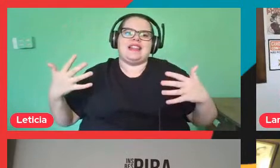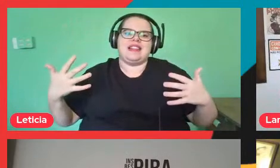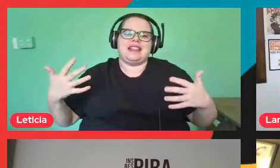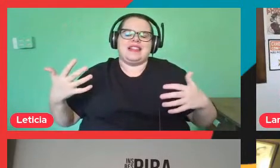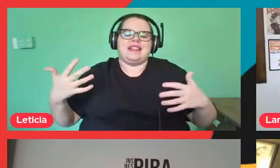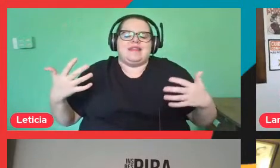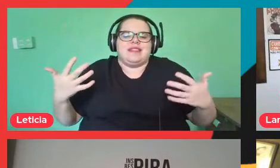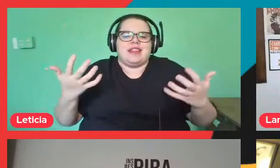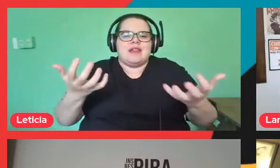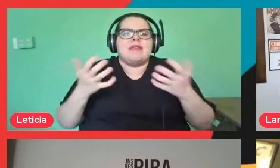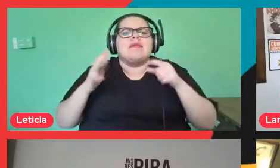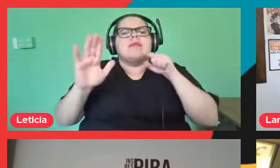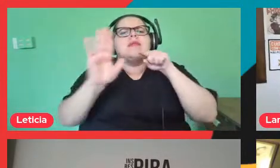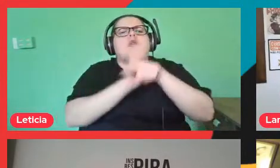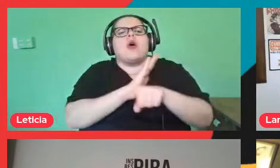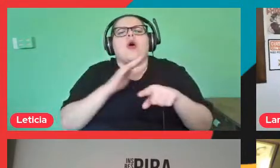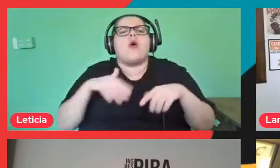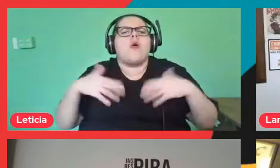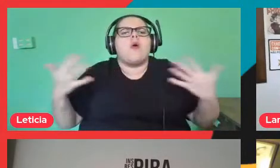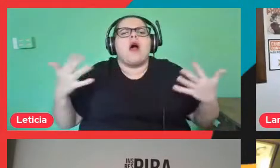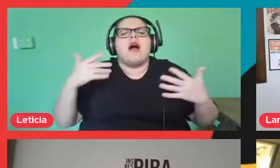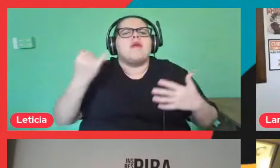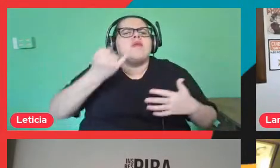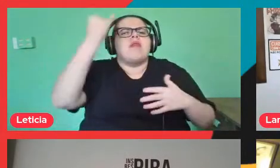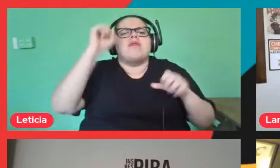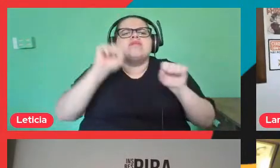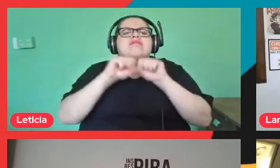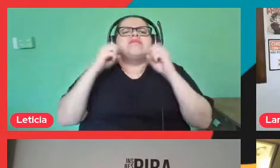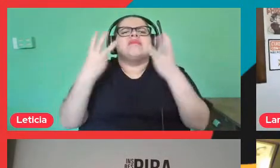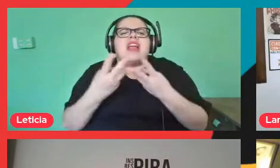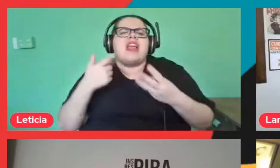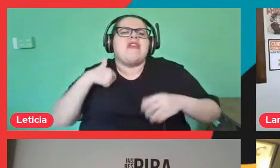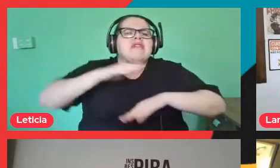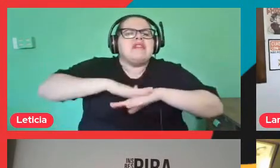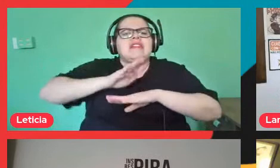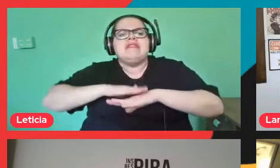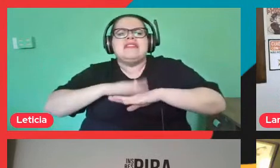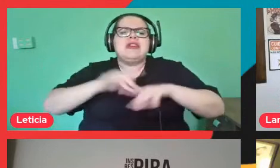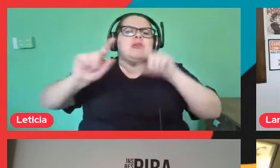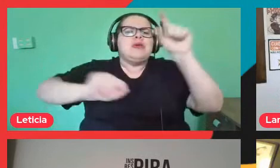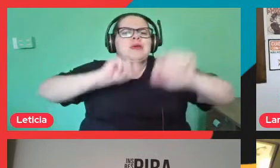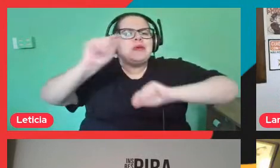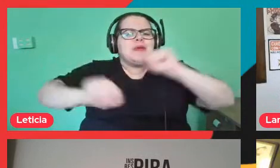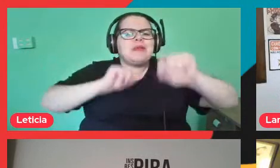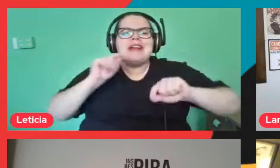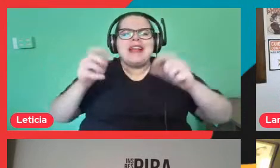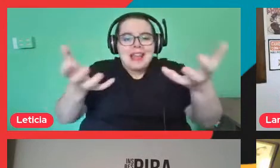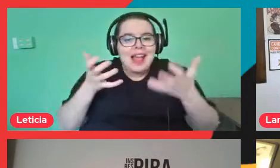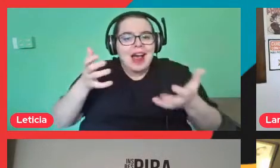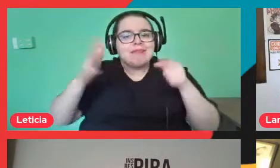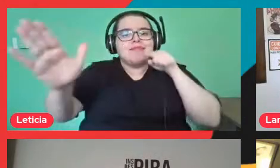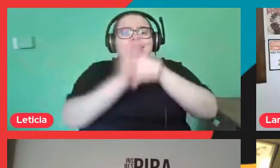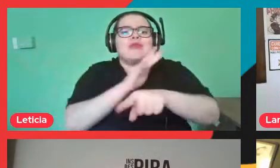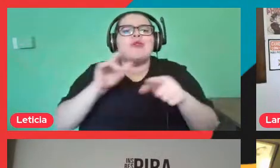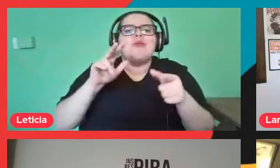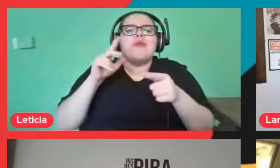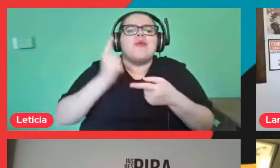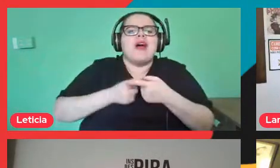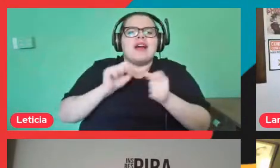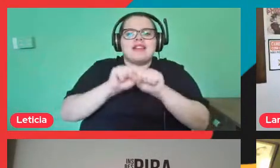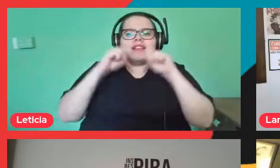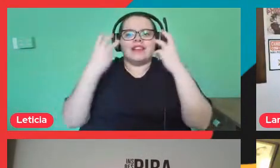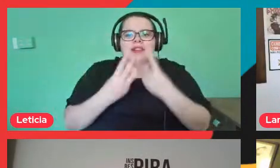quero saber qual que é a importância do workshop. É porque eu fiz. E qual que é isso, gente? Eu quero saber todos os detalhes.